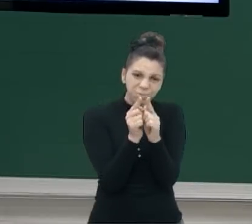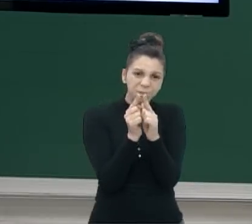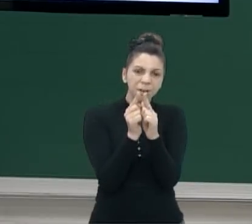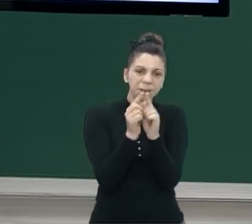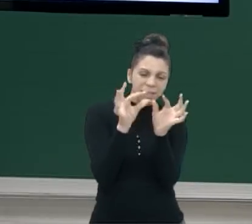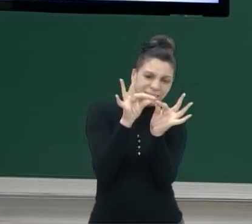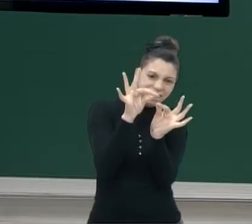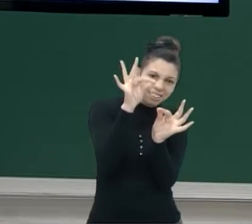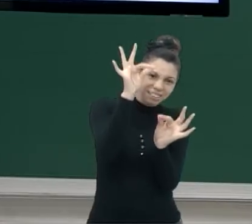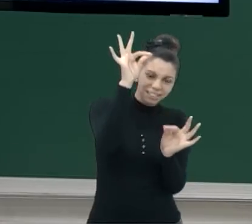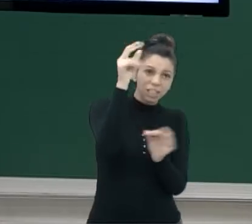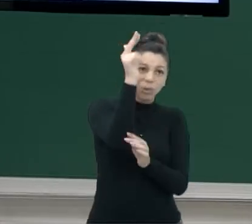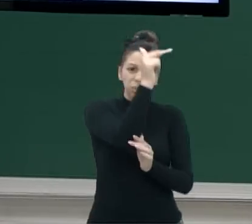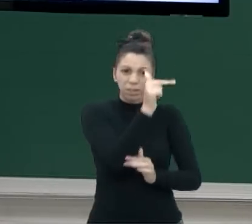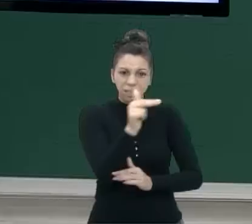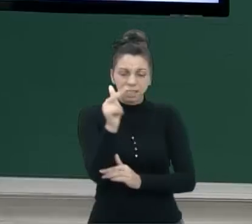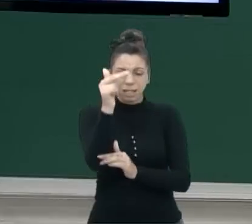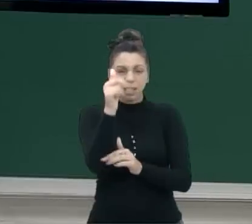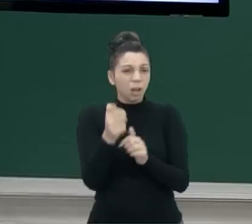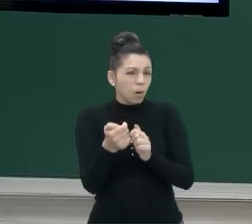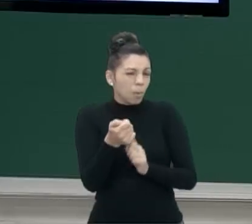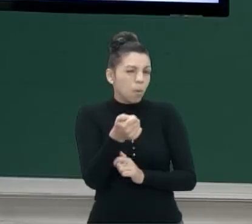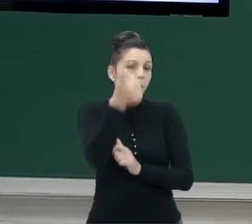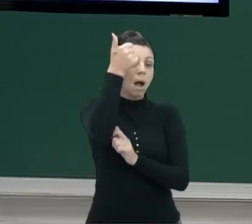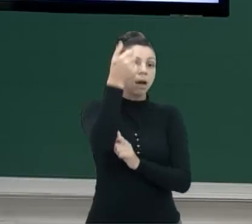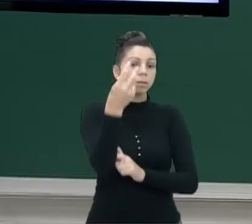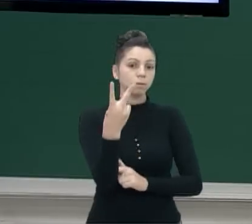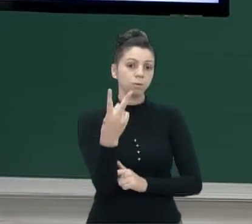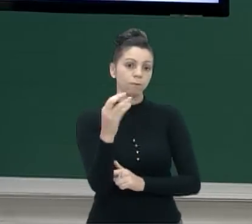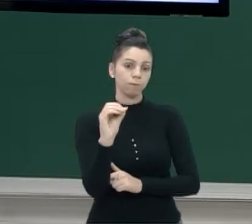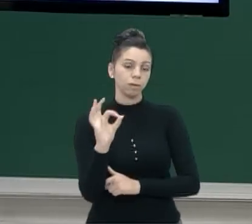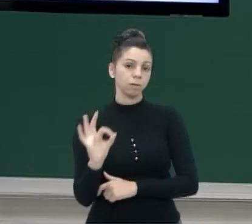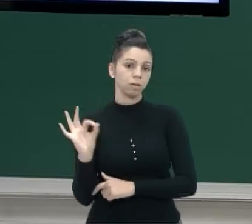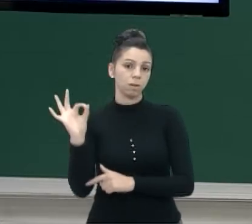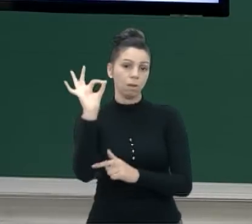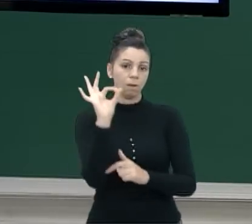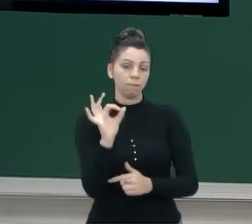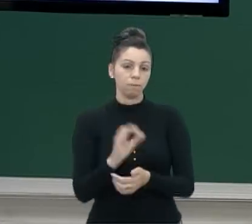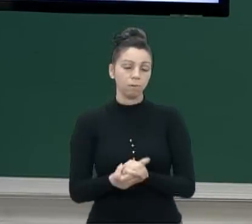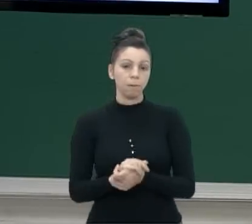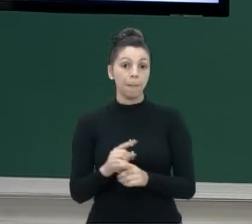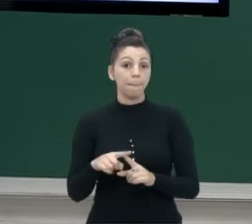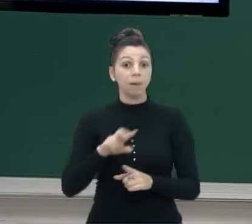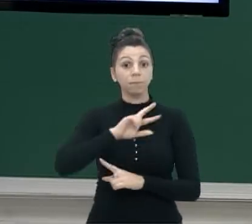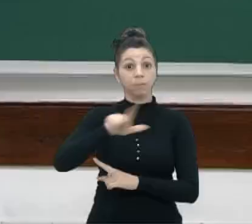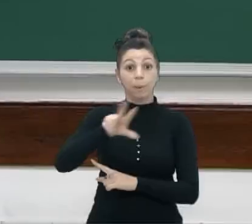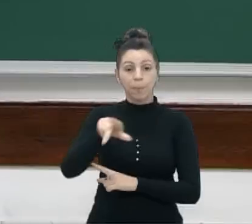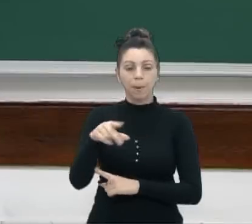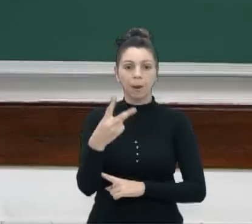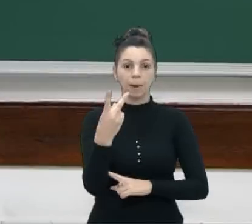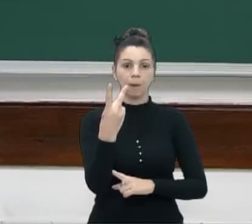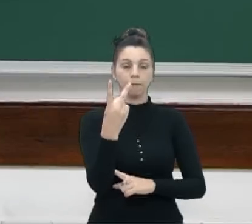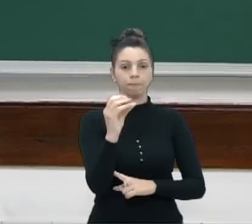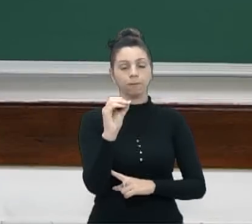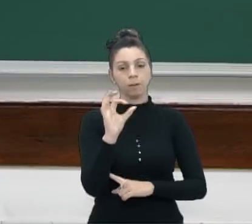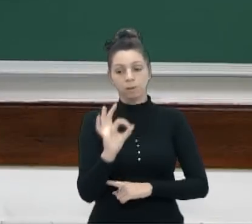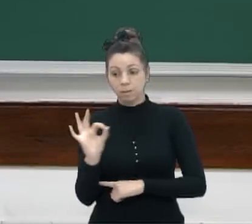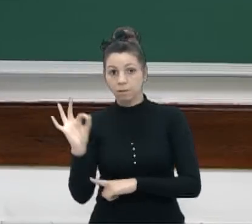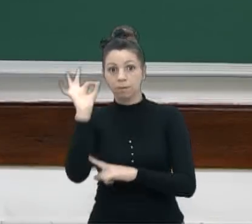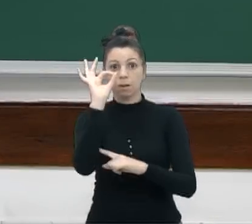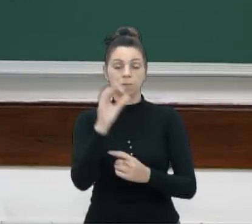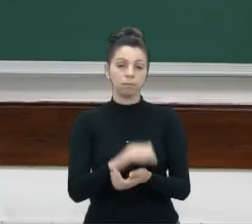ficou quase os 20 centavos? É quase os 20 centavos, mas não é os 20 centavos. Então, por